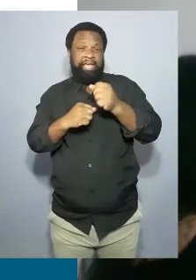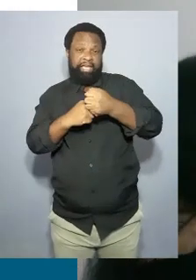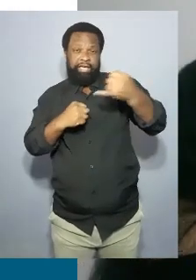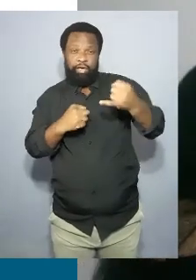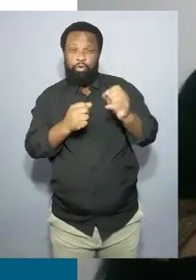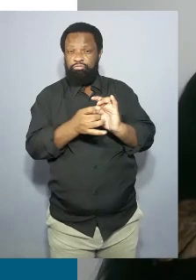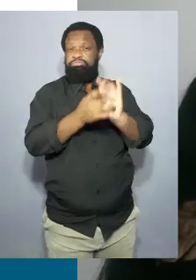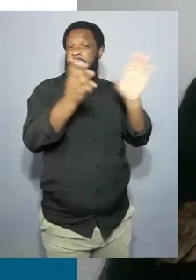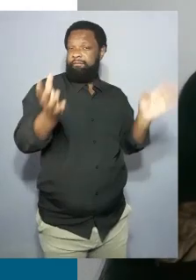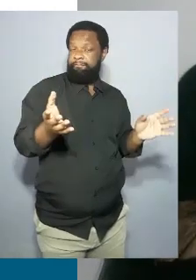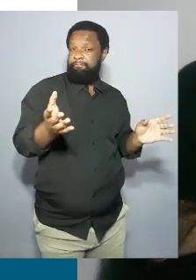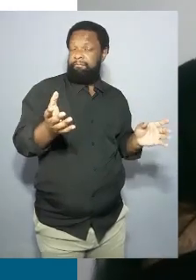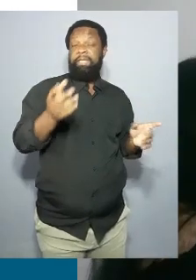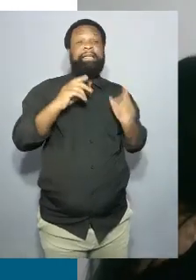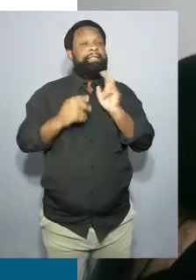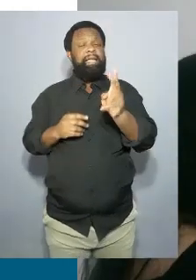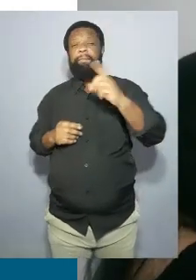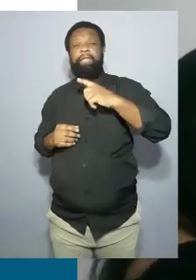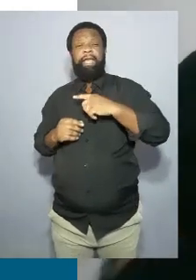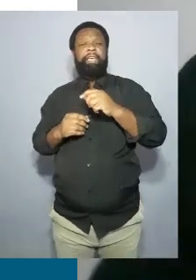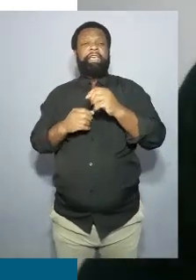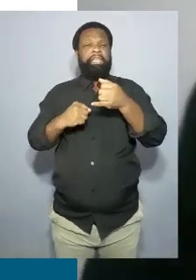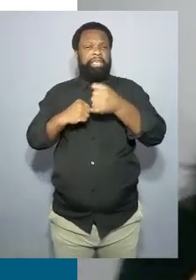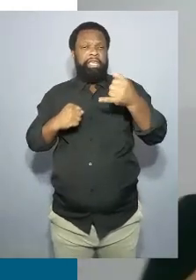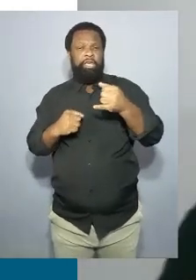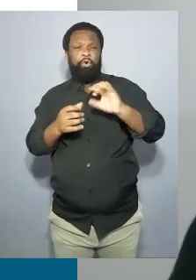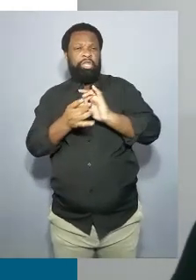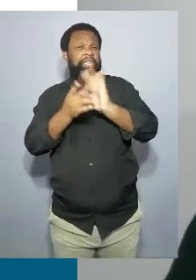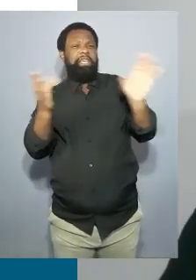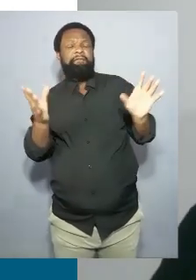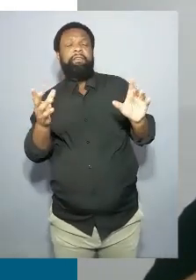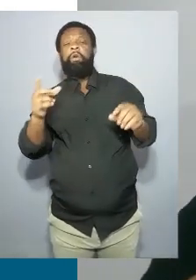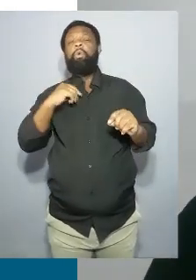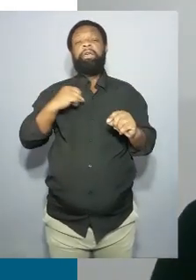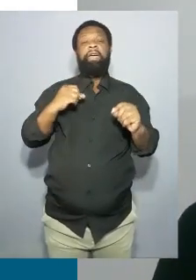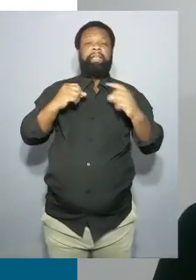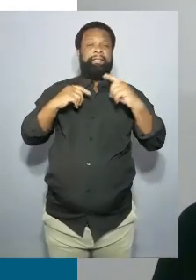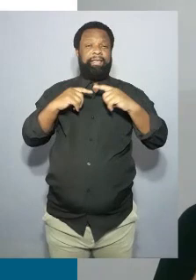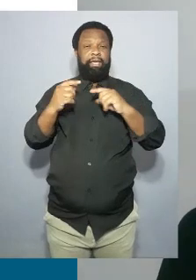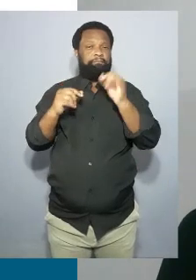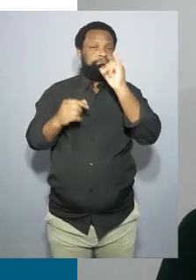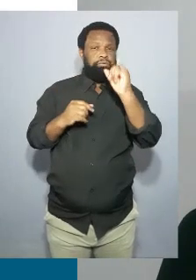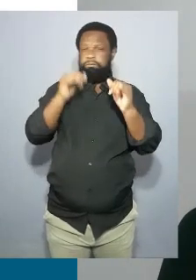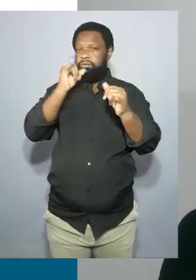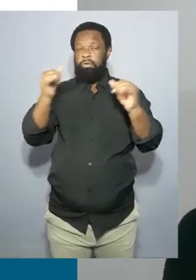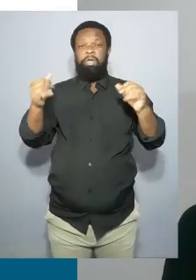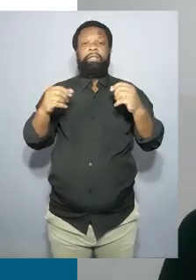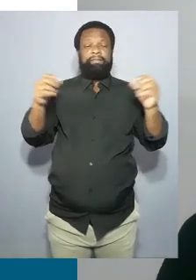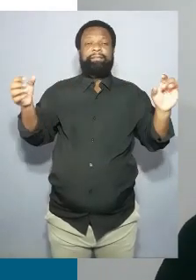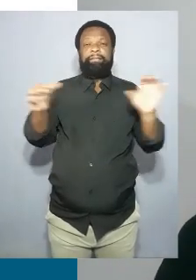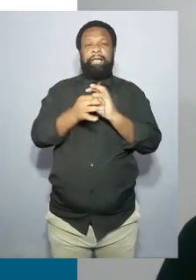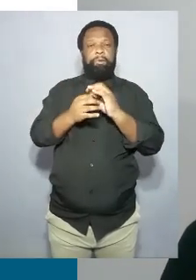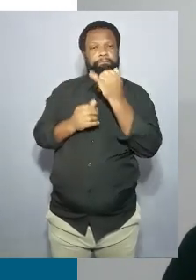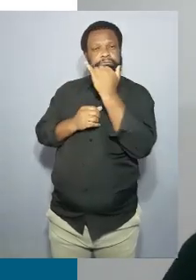Toda vez que eu tenho íons livres, esses íons fecham o circuito elétrico e permitem a passagem de